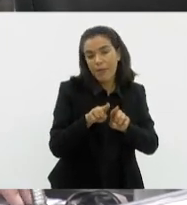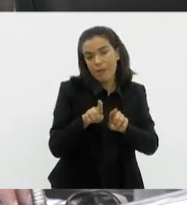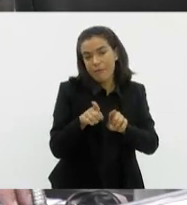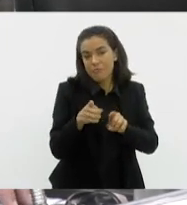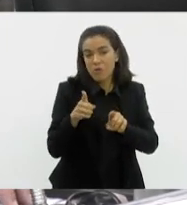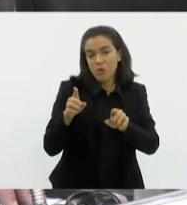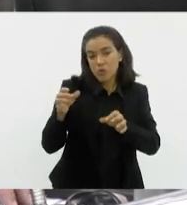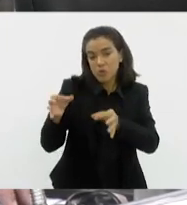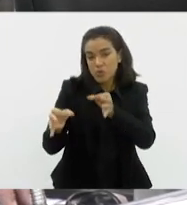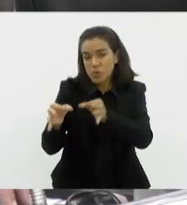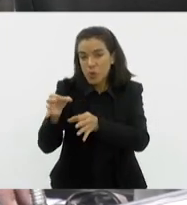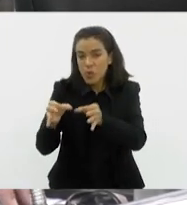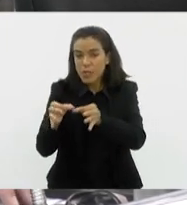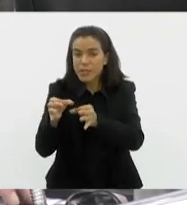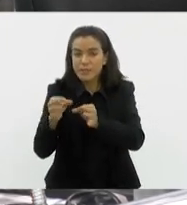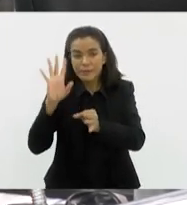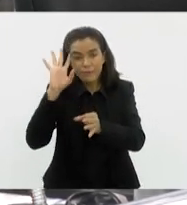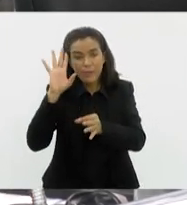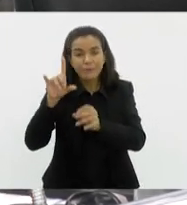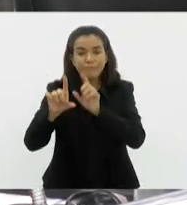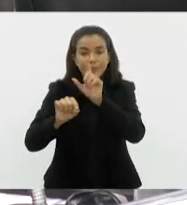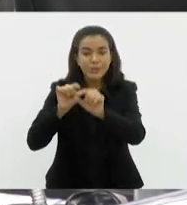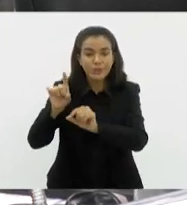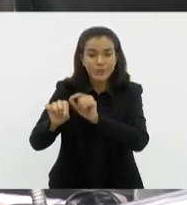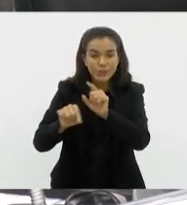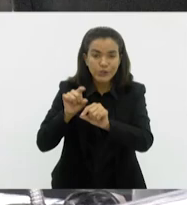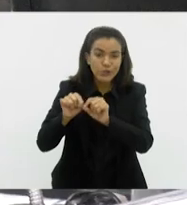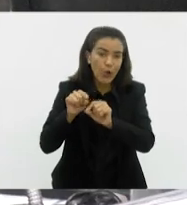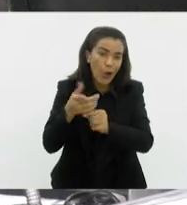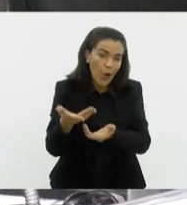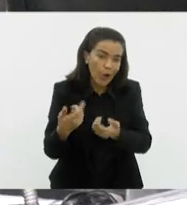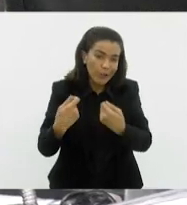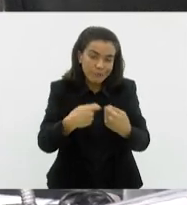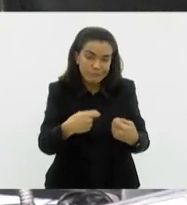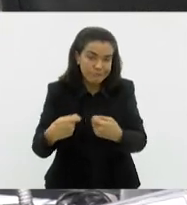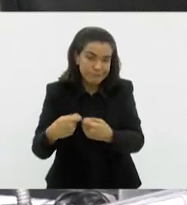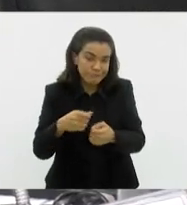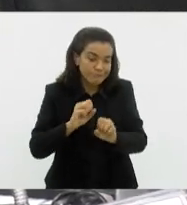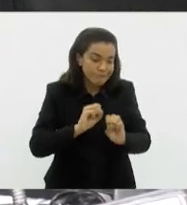que aplica, progride, regride na medida que achar necessário.